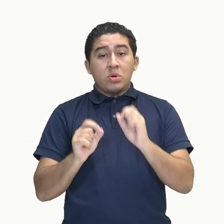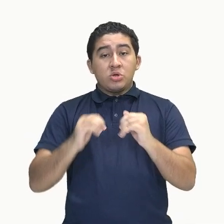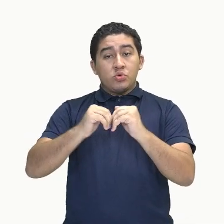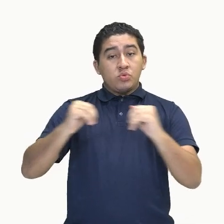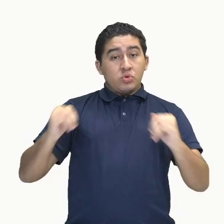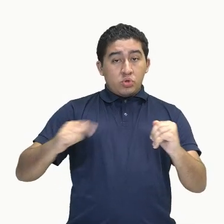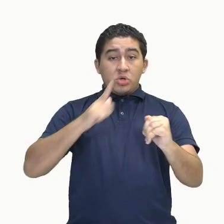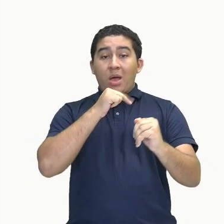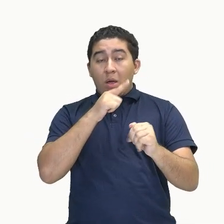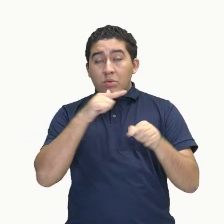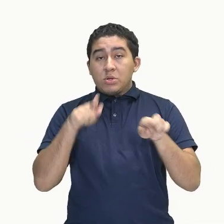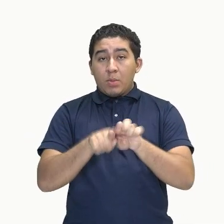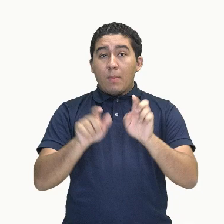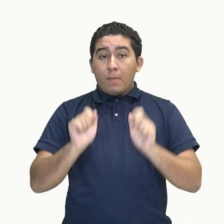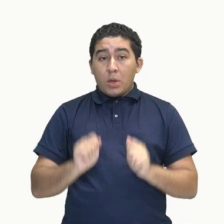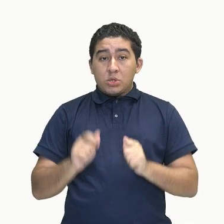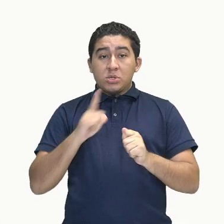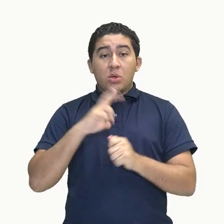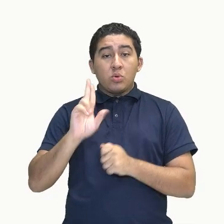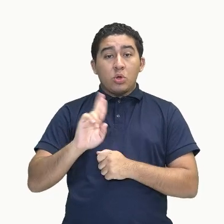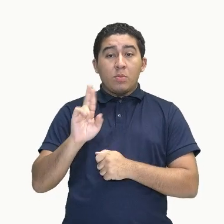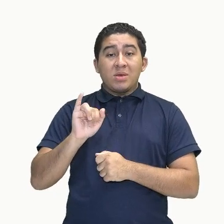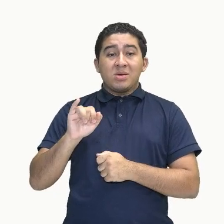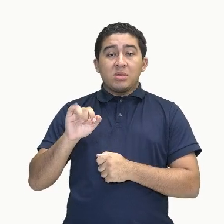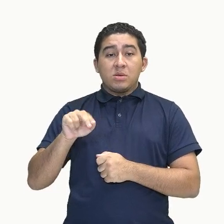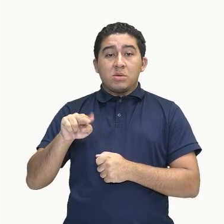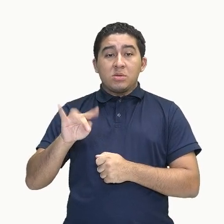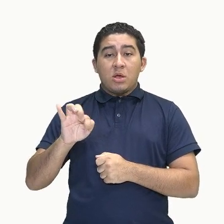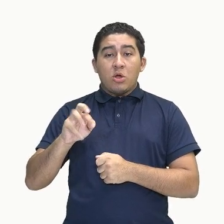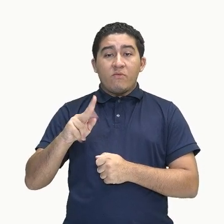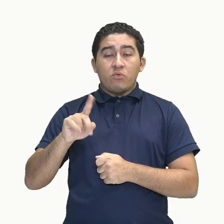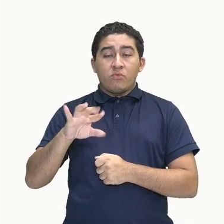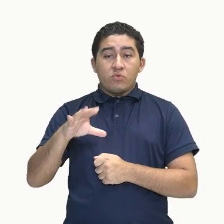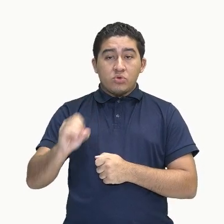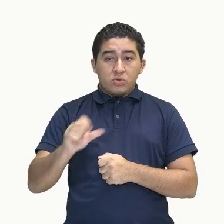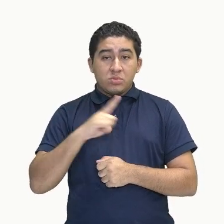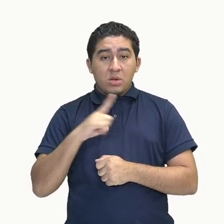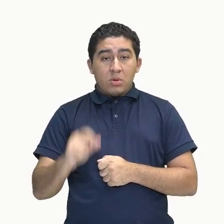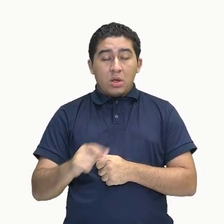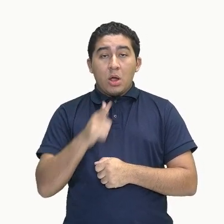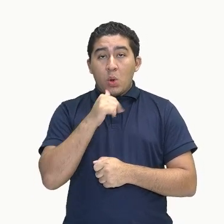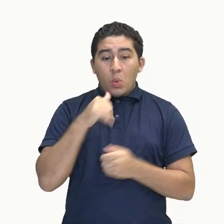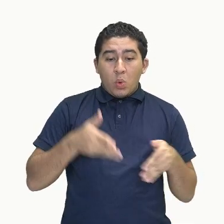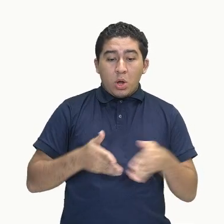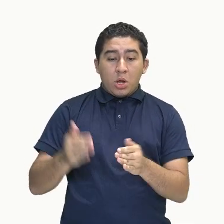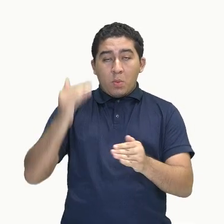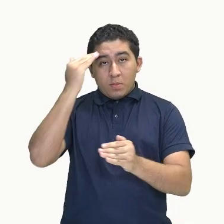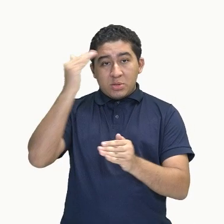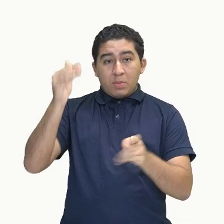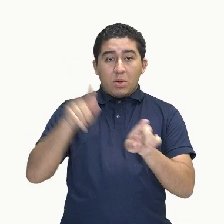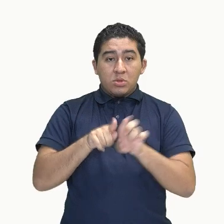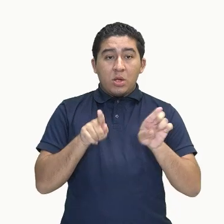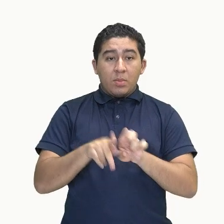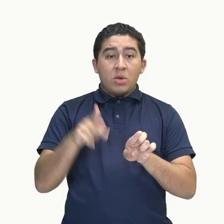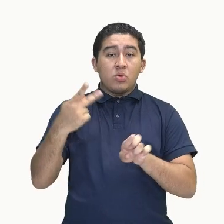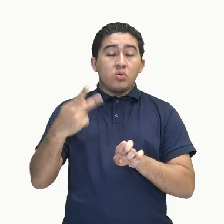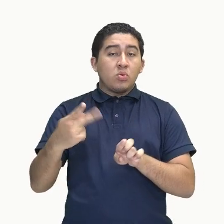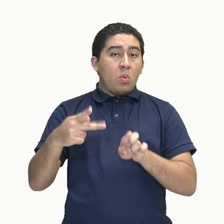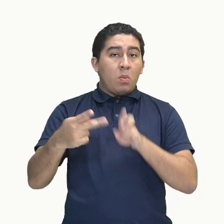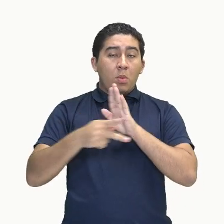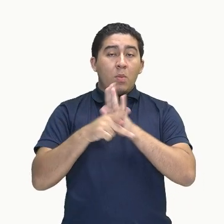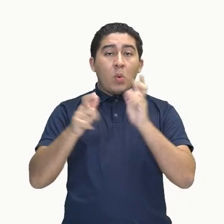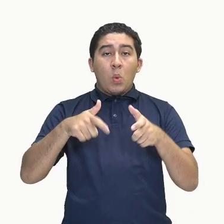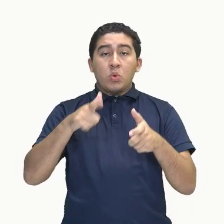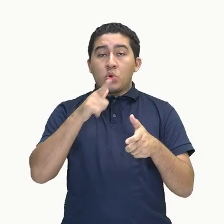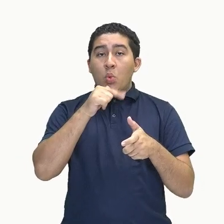né, que também pode ser chamado de interflúvios, que vai ser drenado por um rio principal e os seus afluentes.